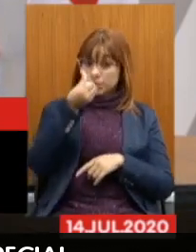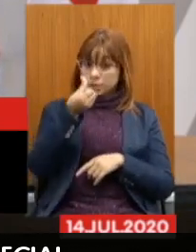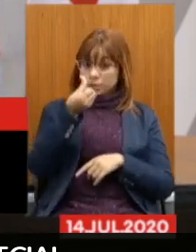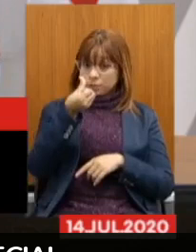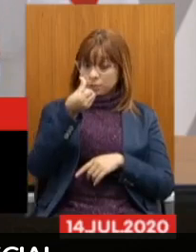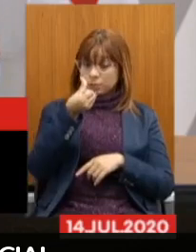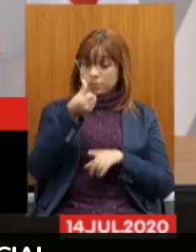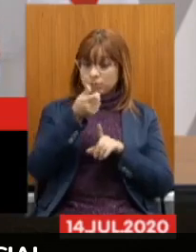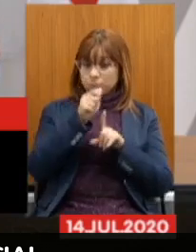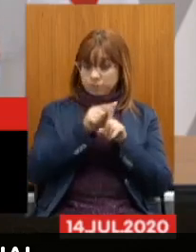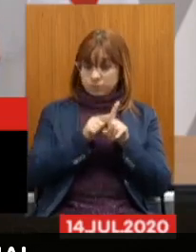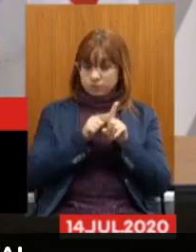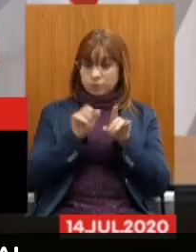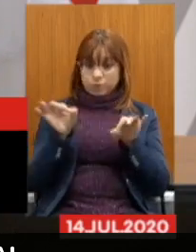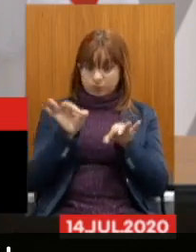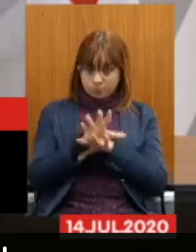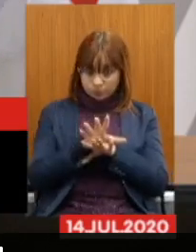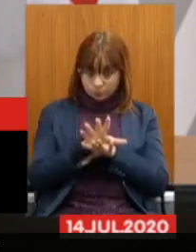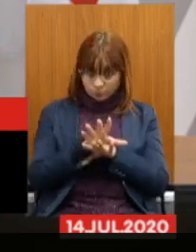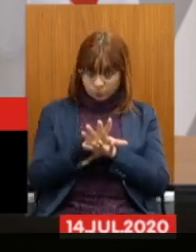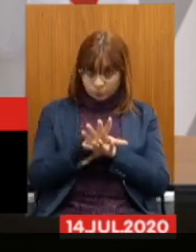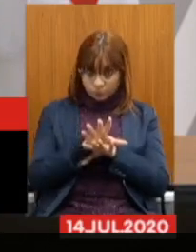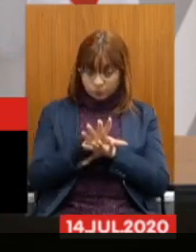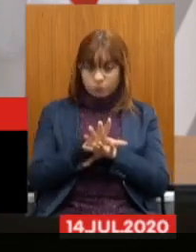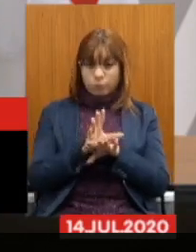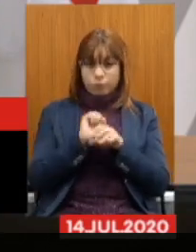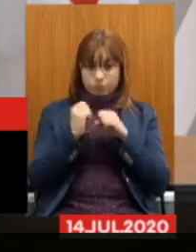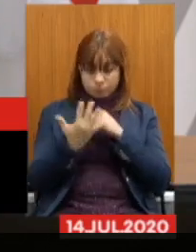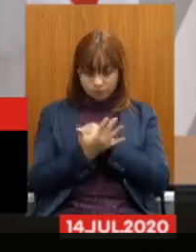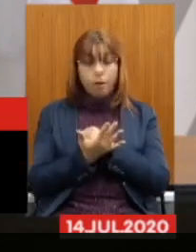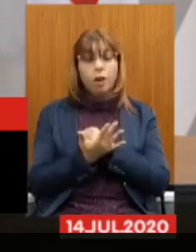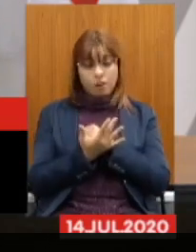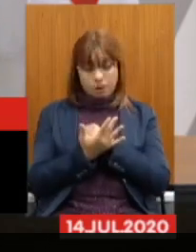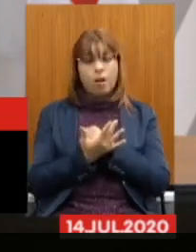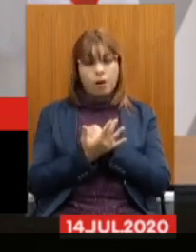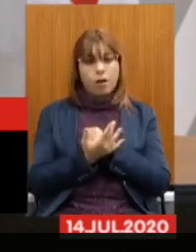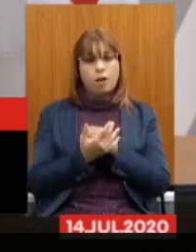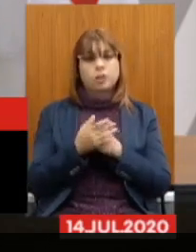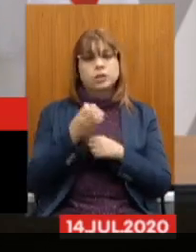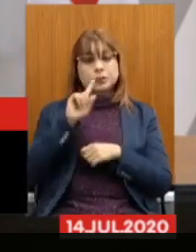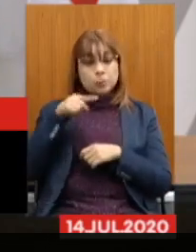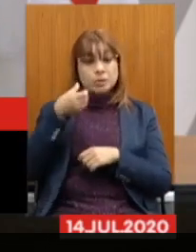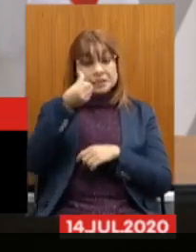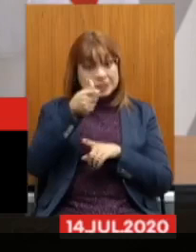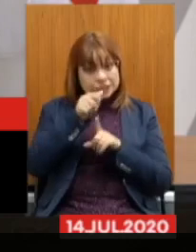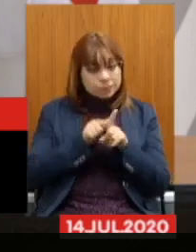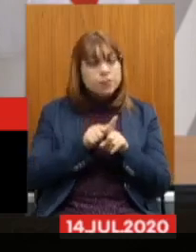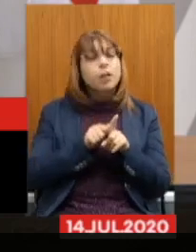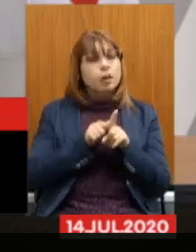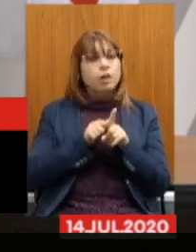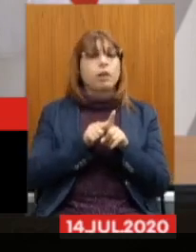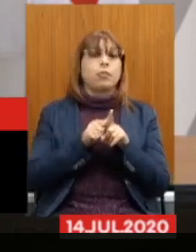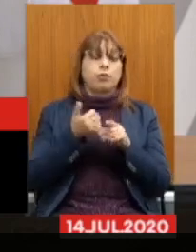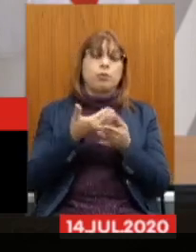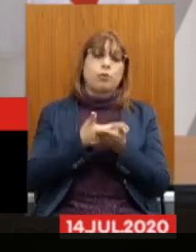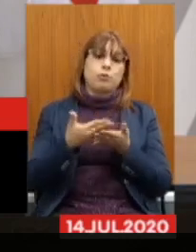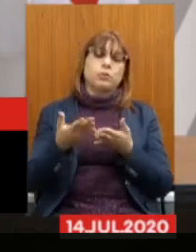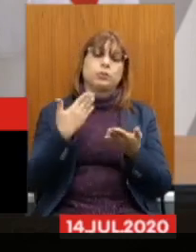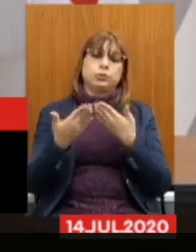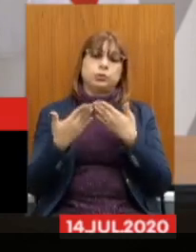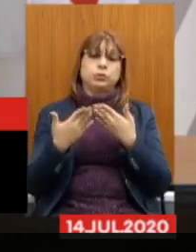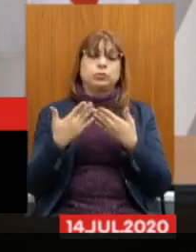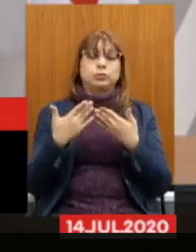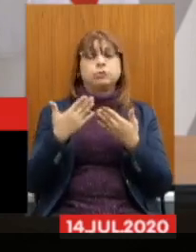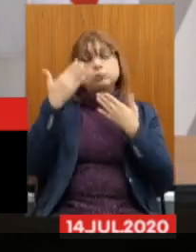o decretamento do fim da pandemia. Contamos com a sensibilidade de todos os deputados que têm nos